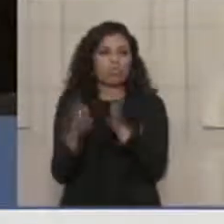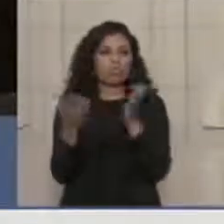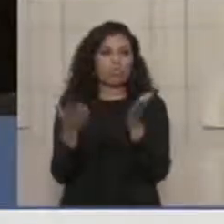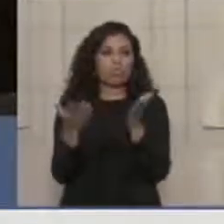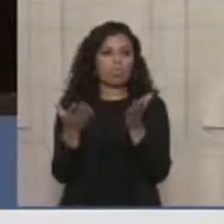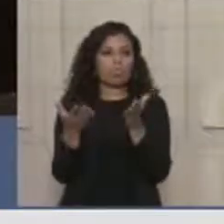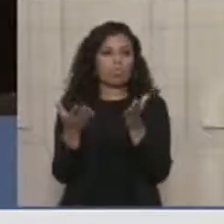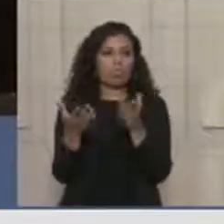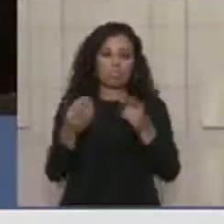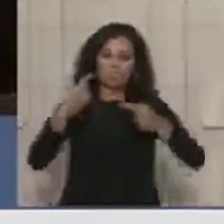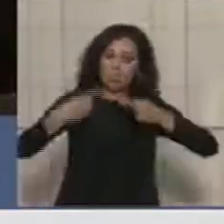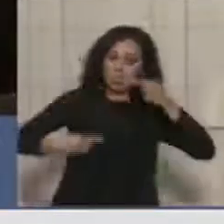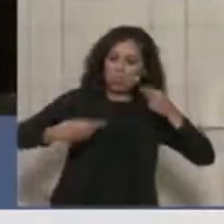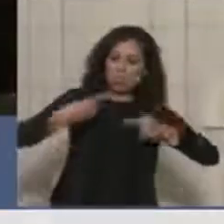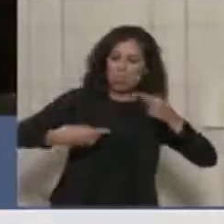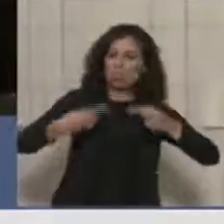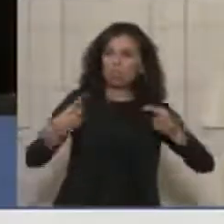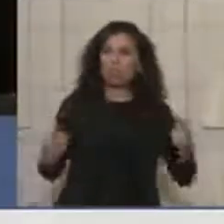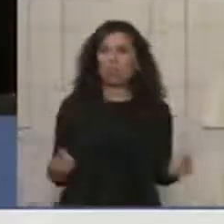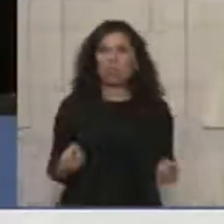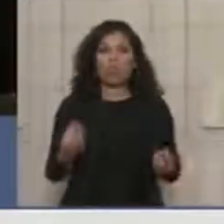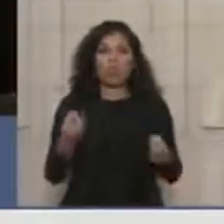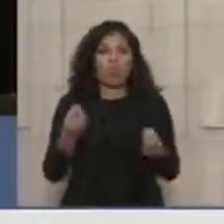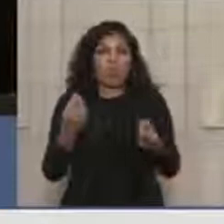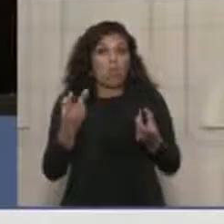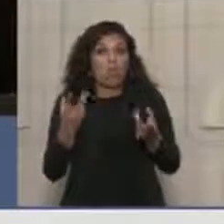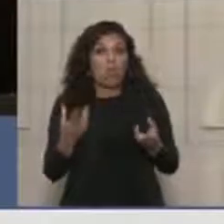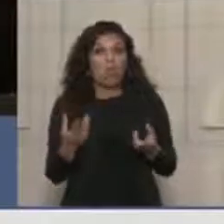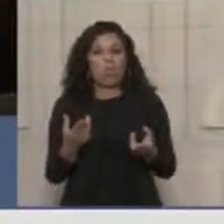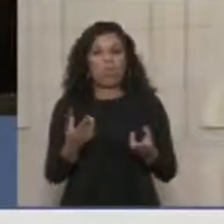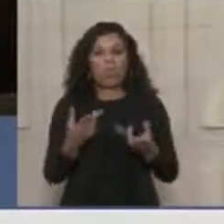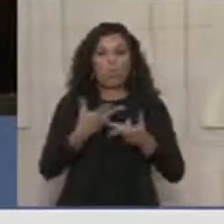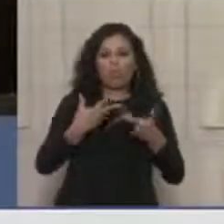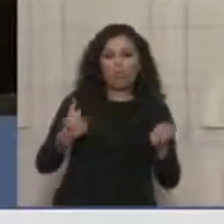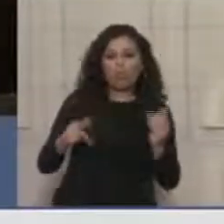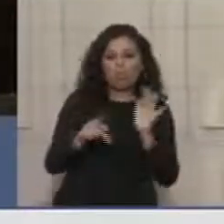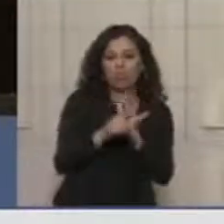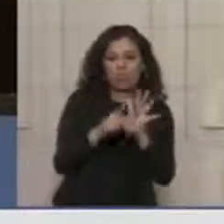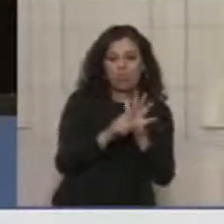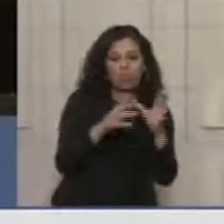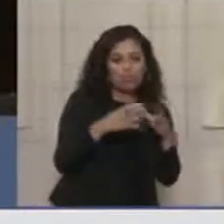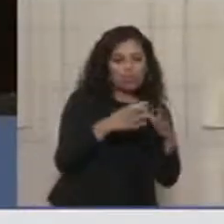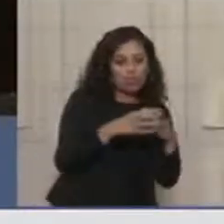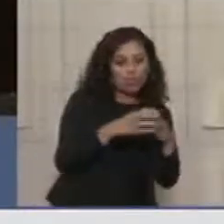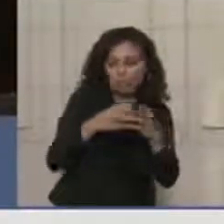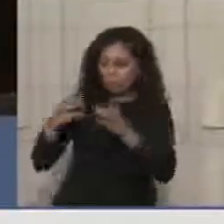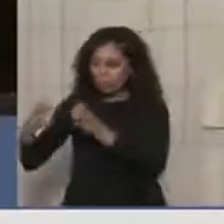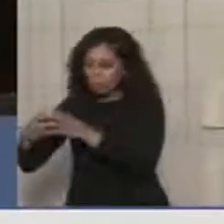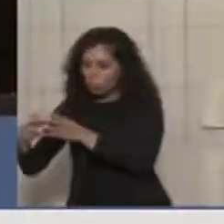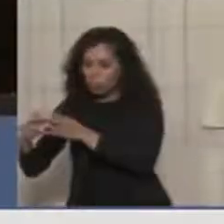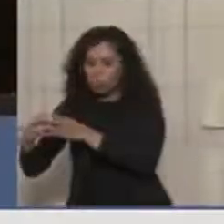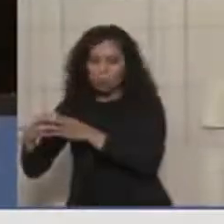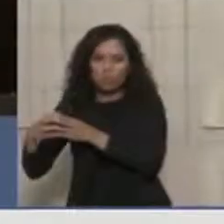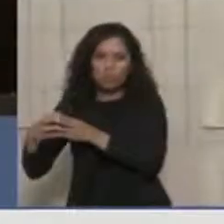trazer um embate como se fosse um embate ideológico de esquerda e de direita,